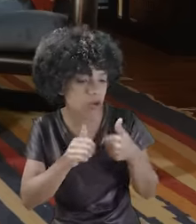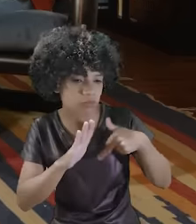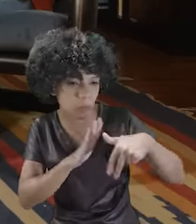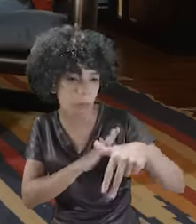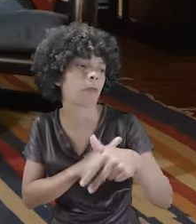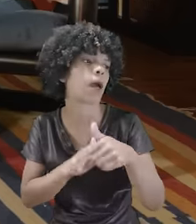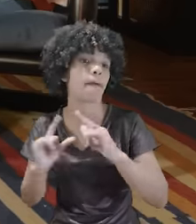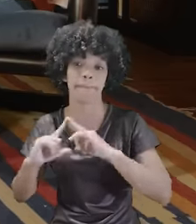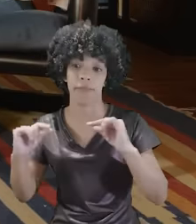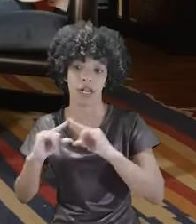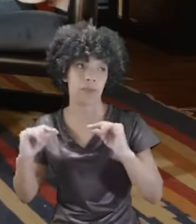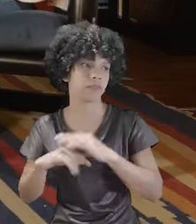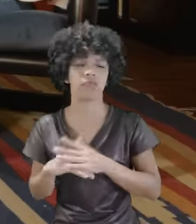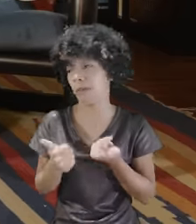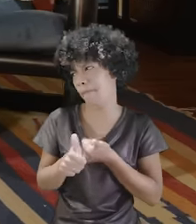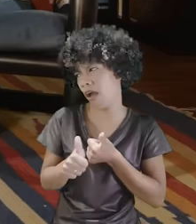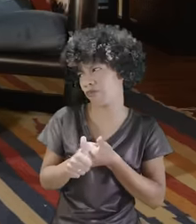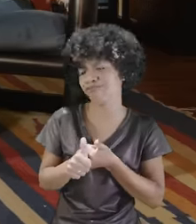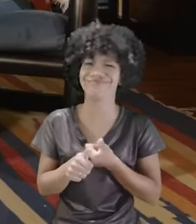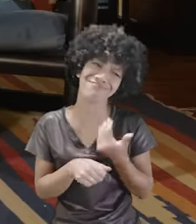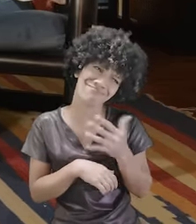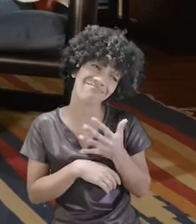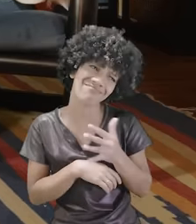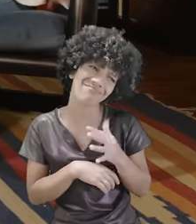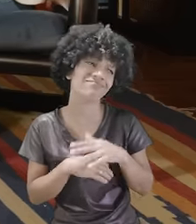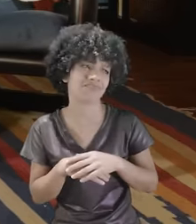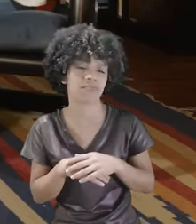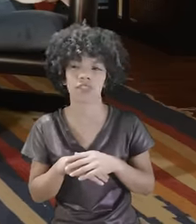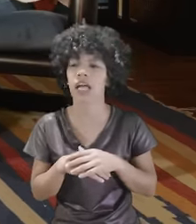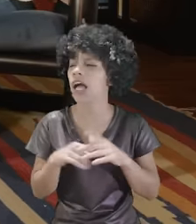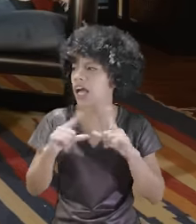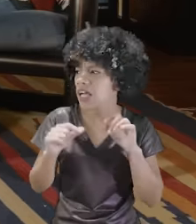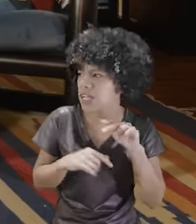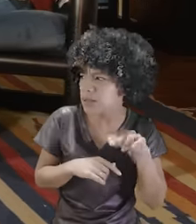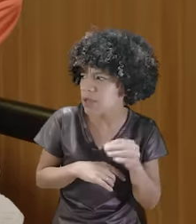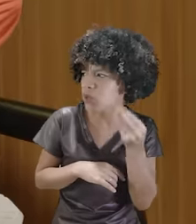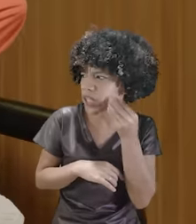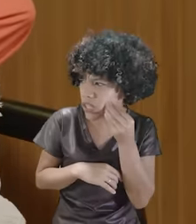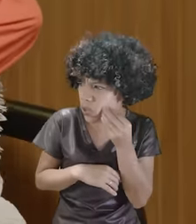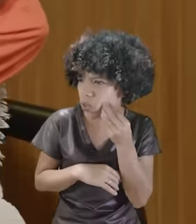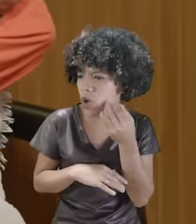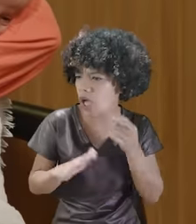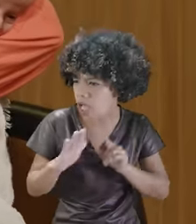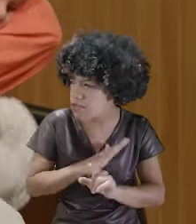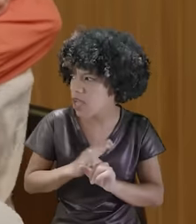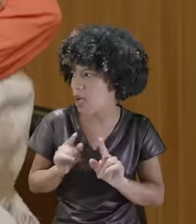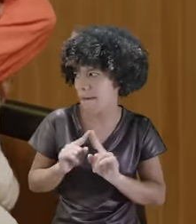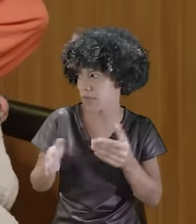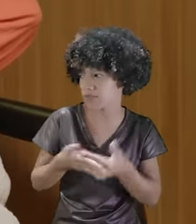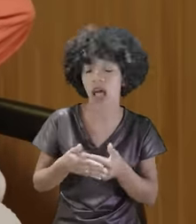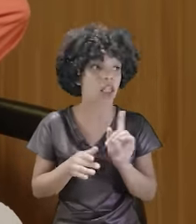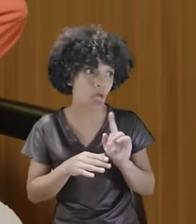fazer próximo né Mais ou menos e aí Líbano vocês tentarão entrar e não deixar Não ele deixou no